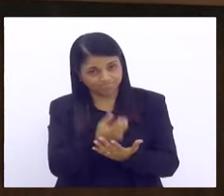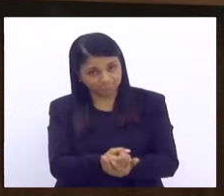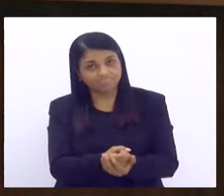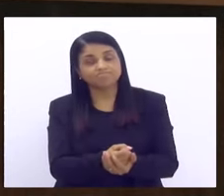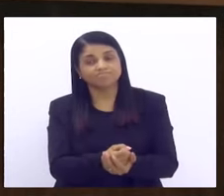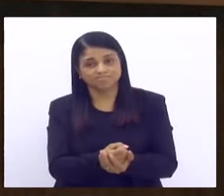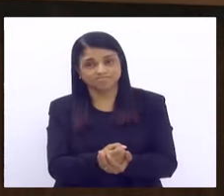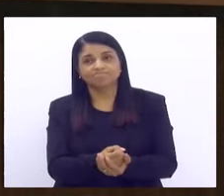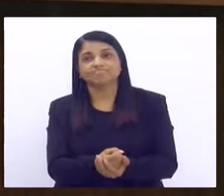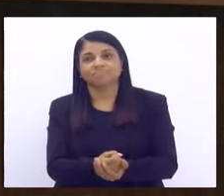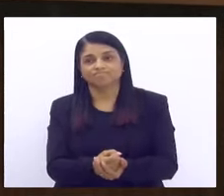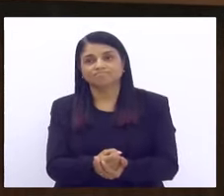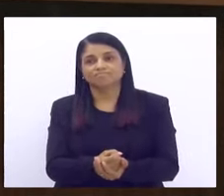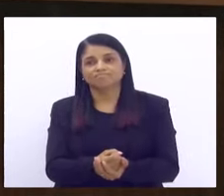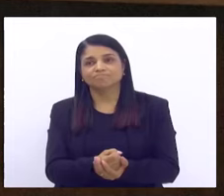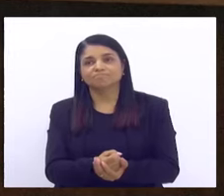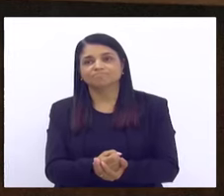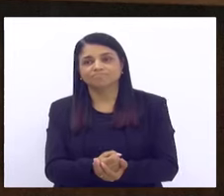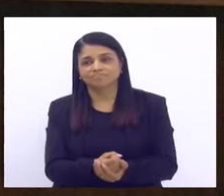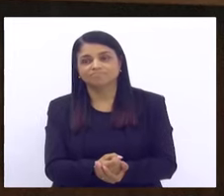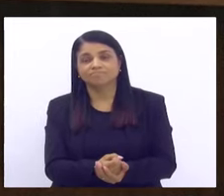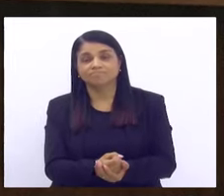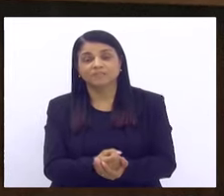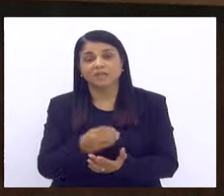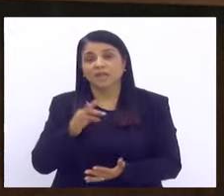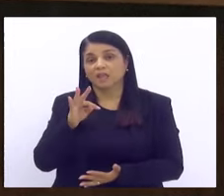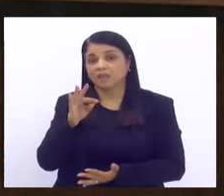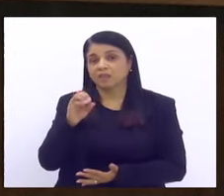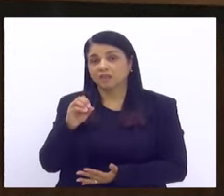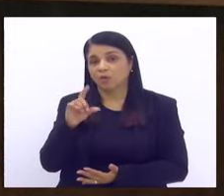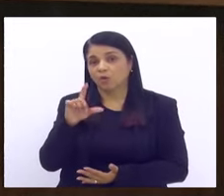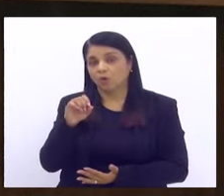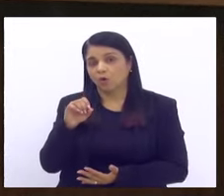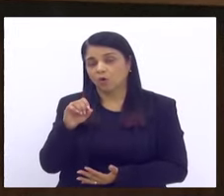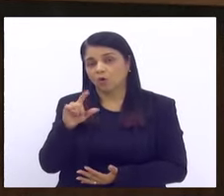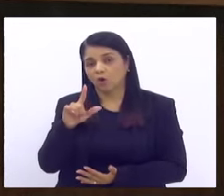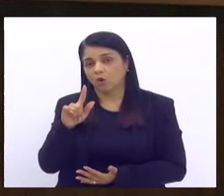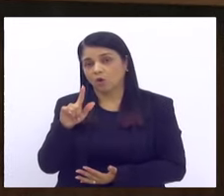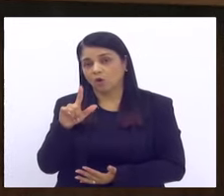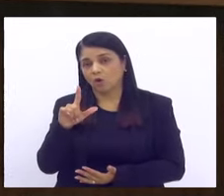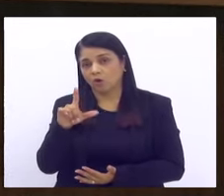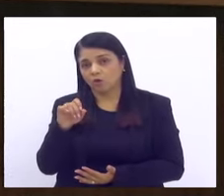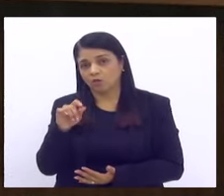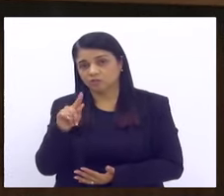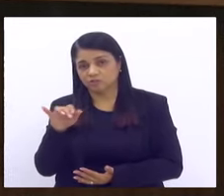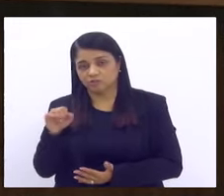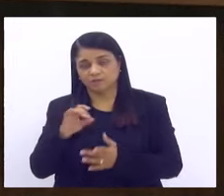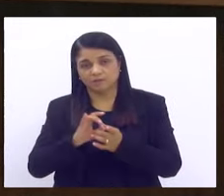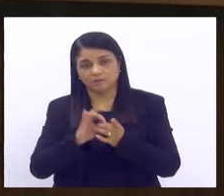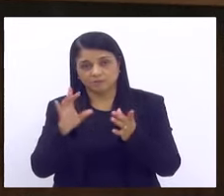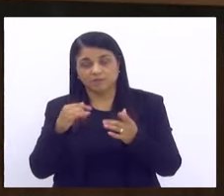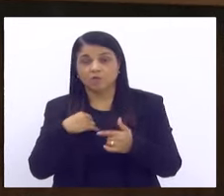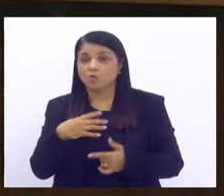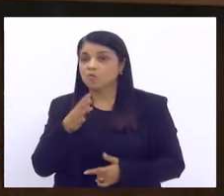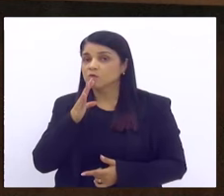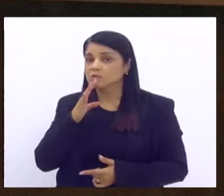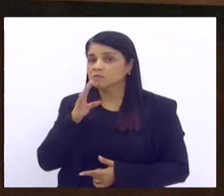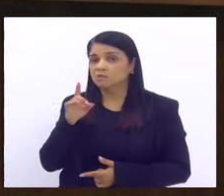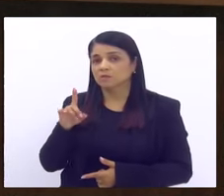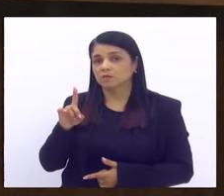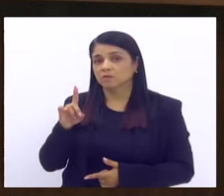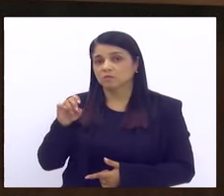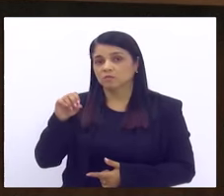seu projeto Teologia da Libertação. Eu conheci Dom Mauro Morelli, que nos deixou há pouco